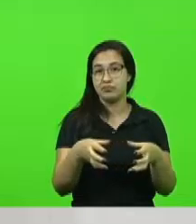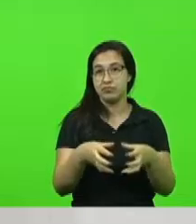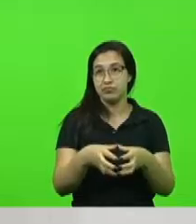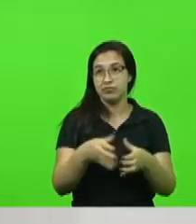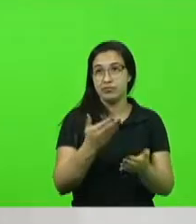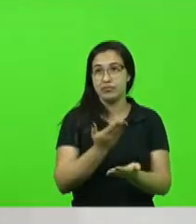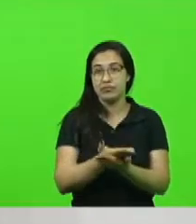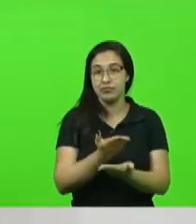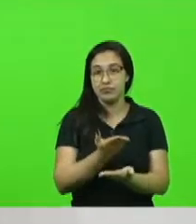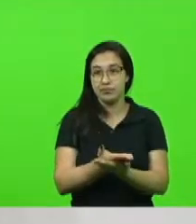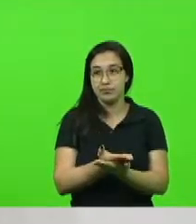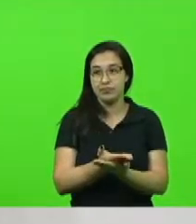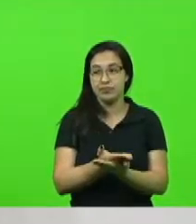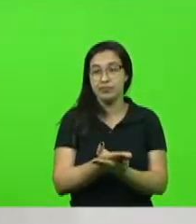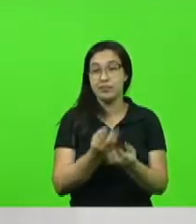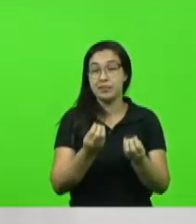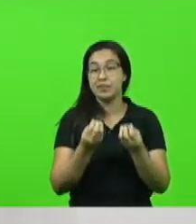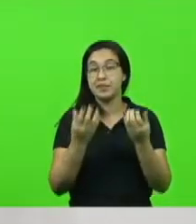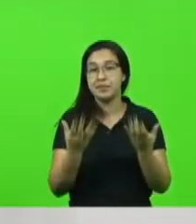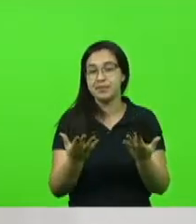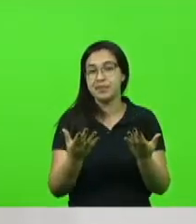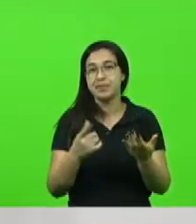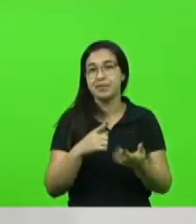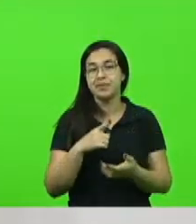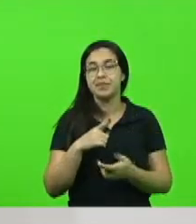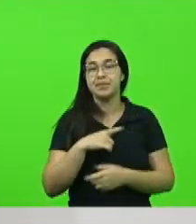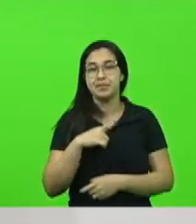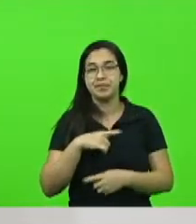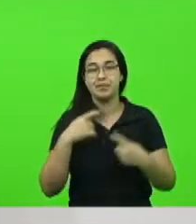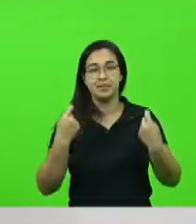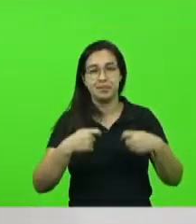estudos para encontrar uma solução,